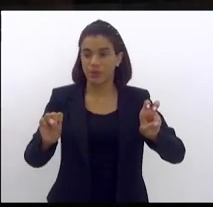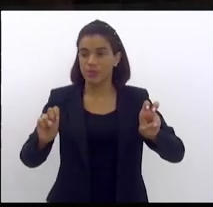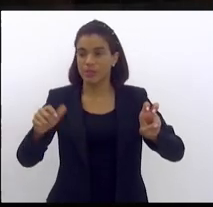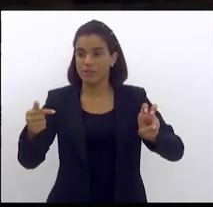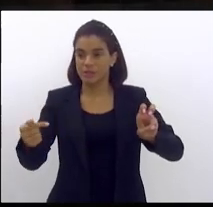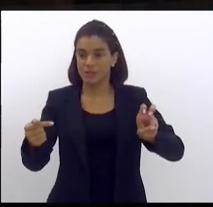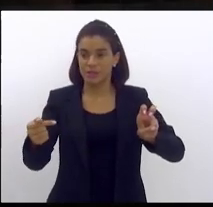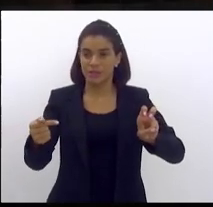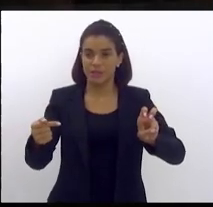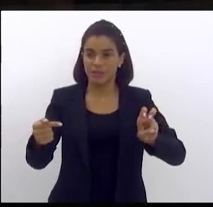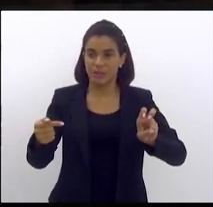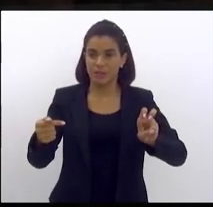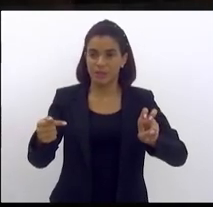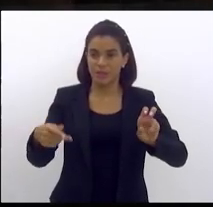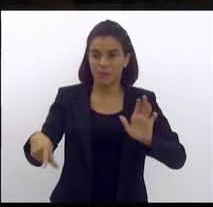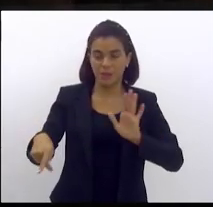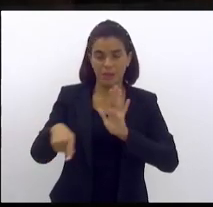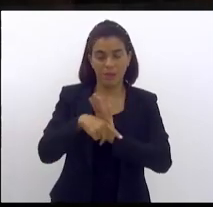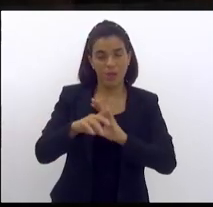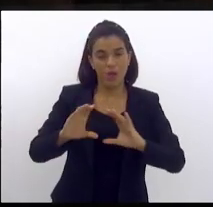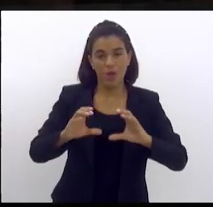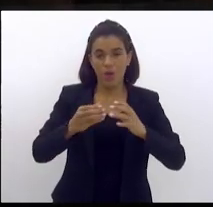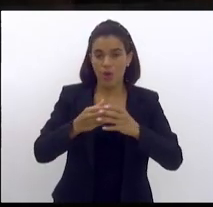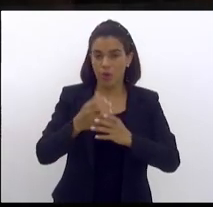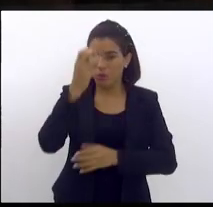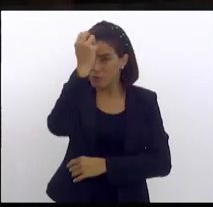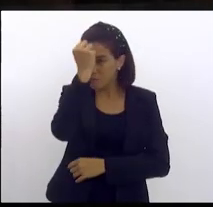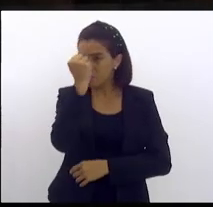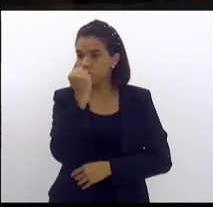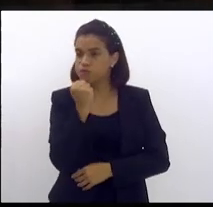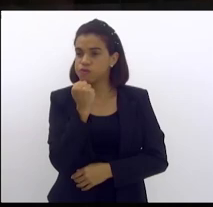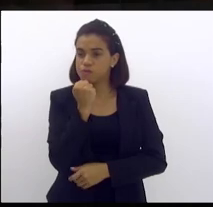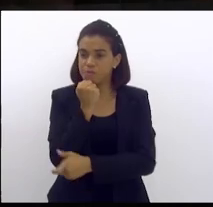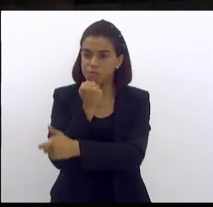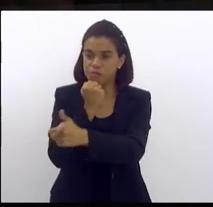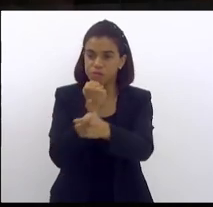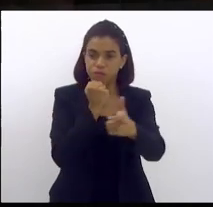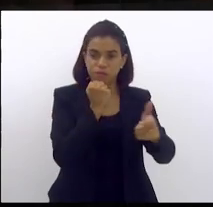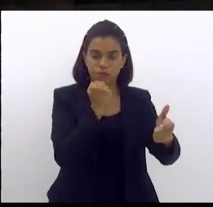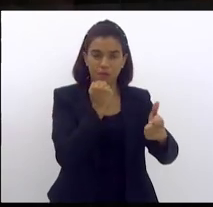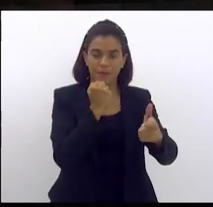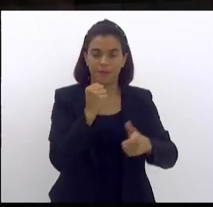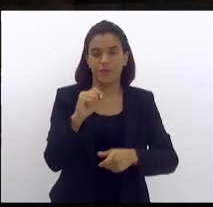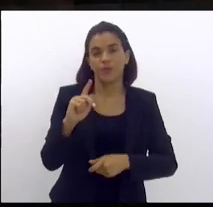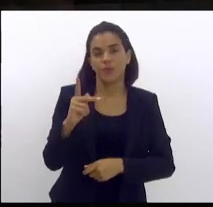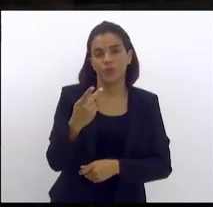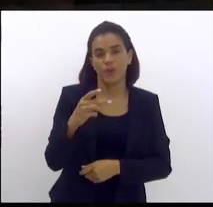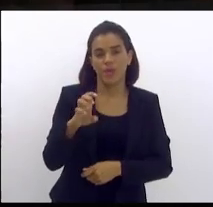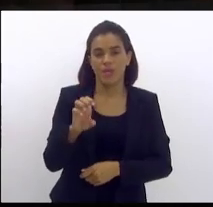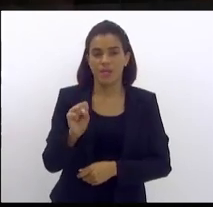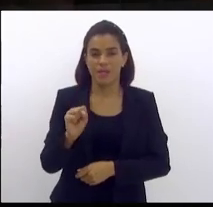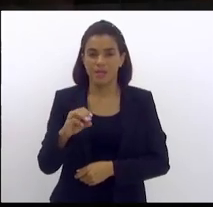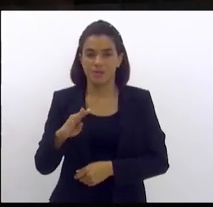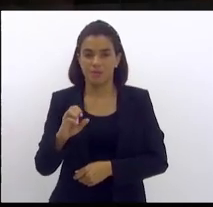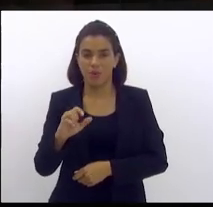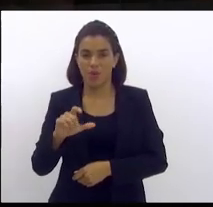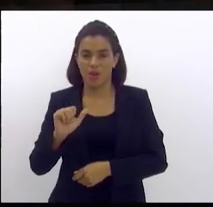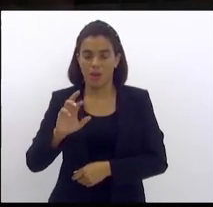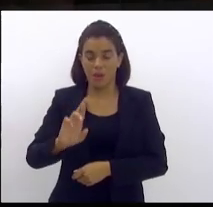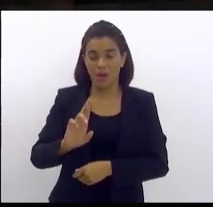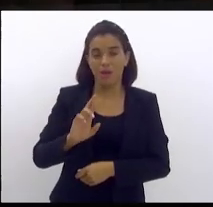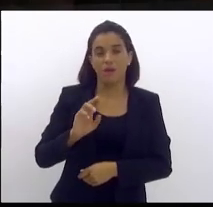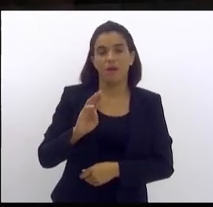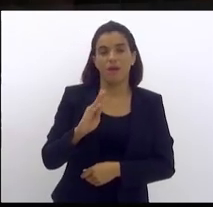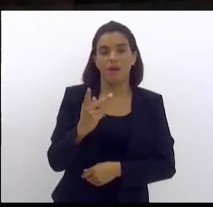pelos próprios grupos terroristas tipo do hbol do ramaz